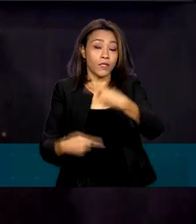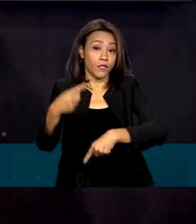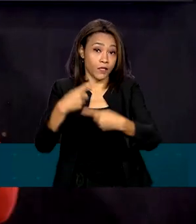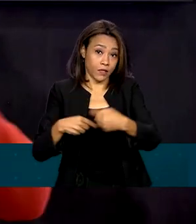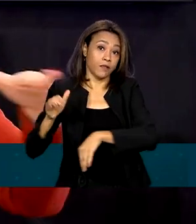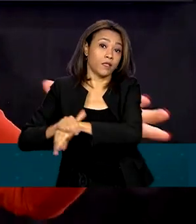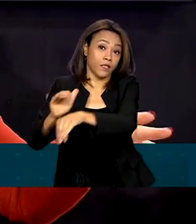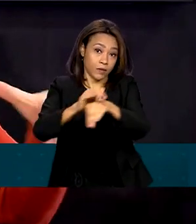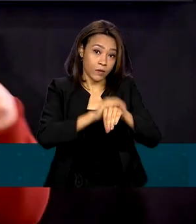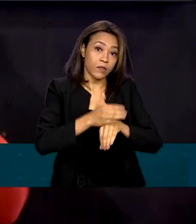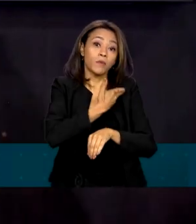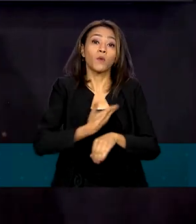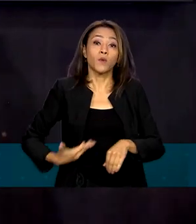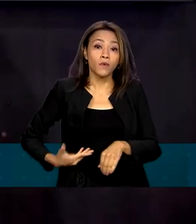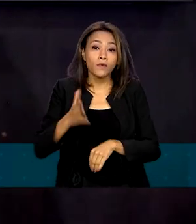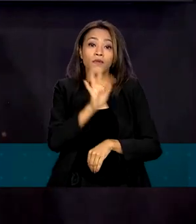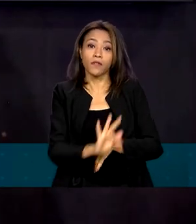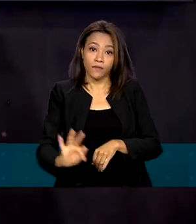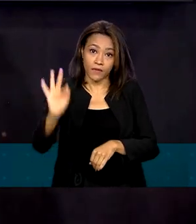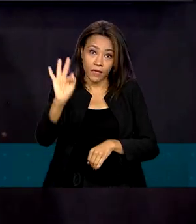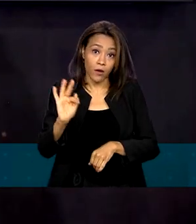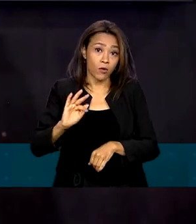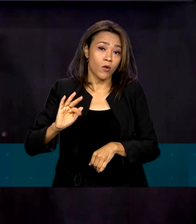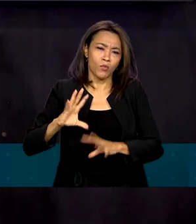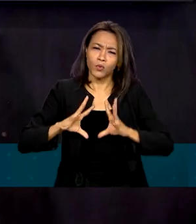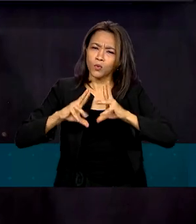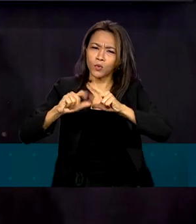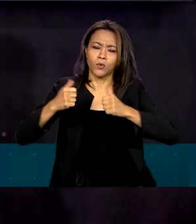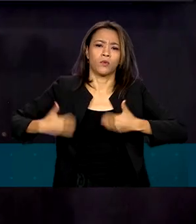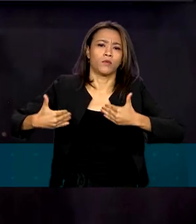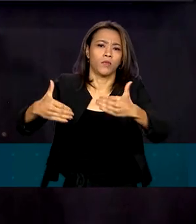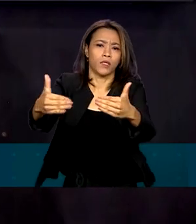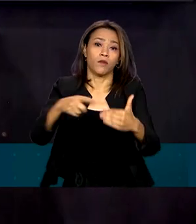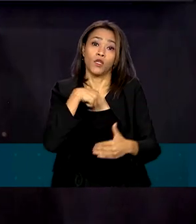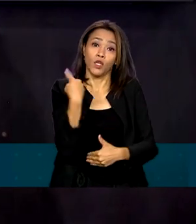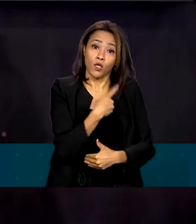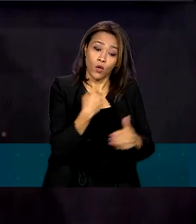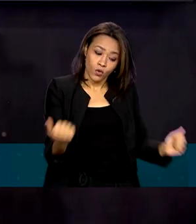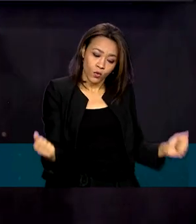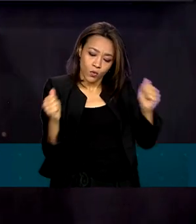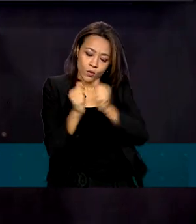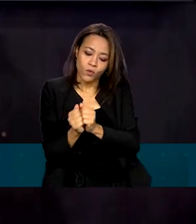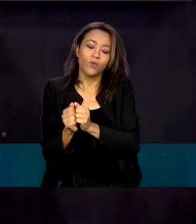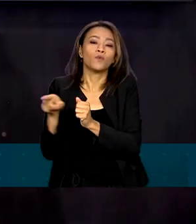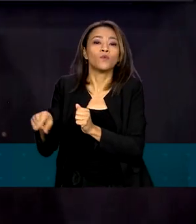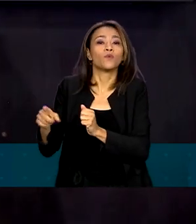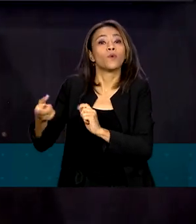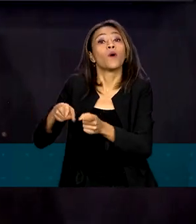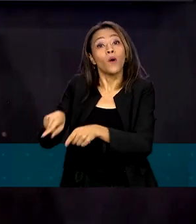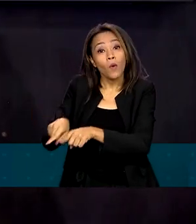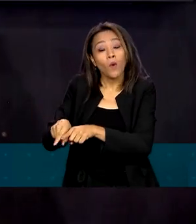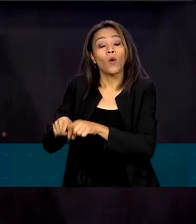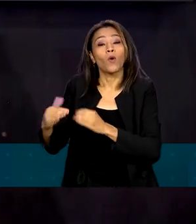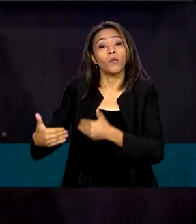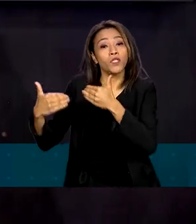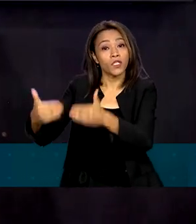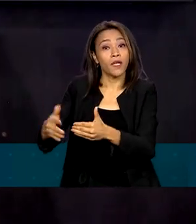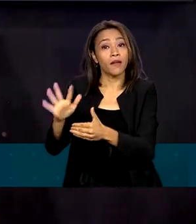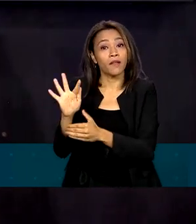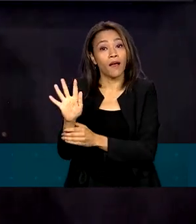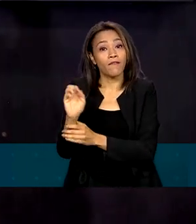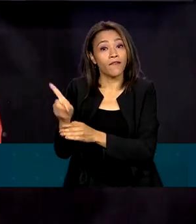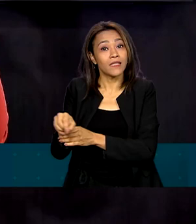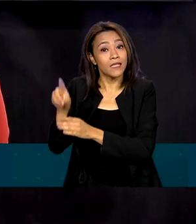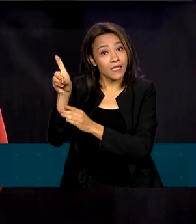Federal em todas as Suas pastas e isso requer que nós ao lado do Ministério da Fazenda que tem a chave do cofre da mão fechamos